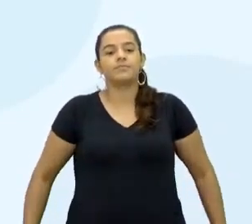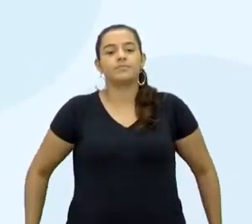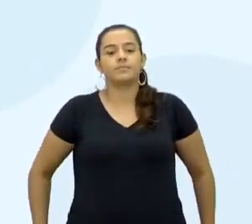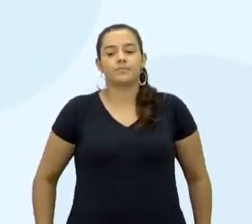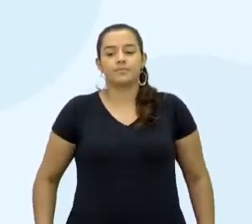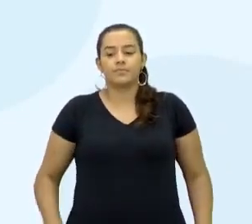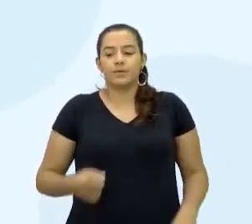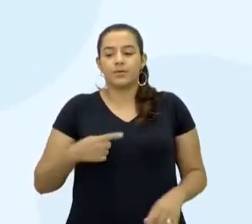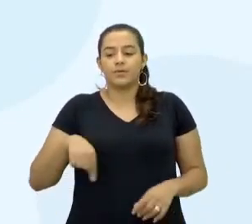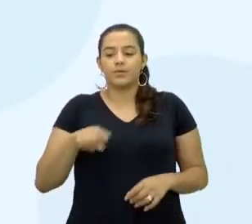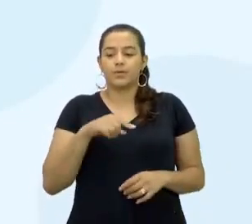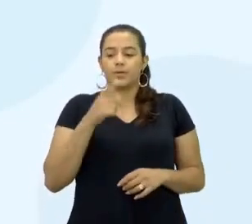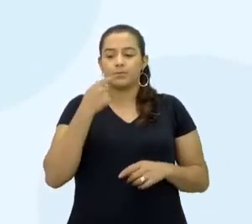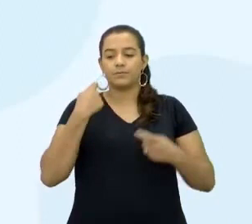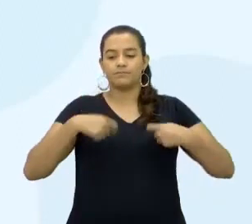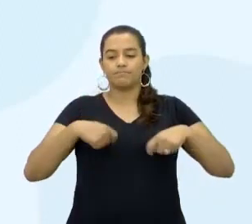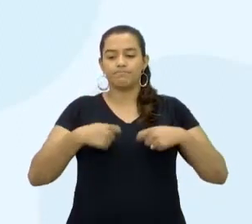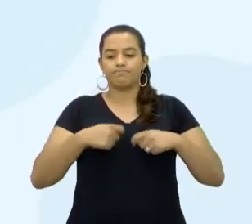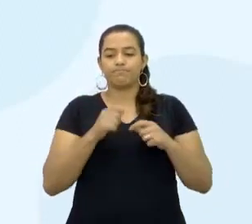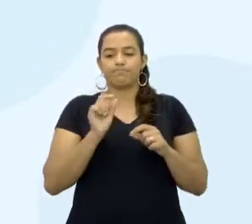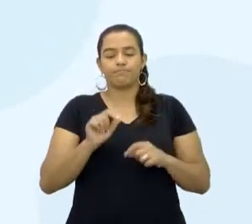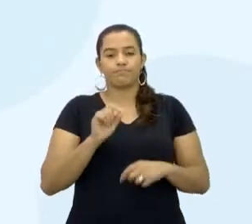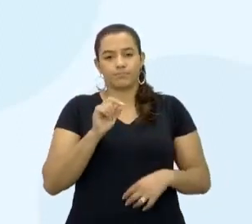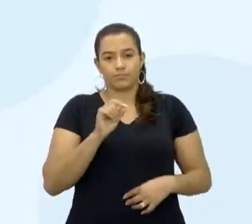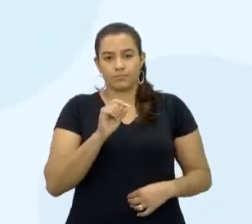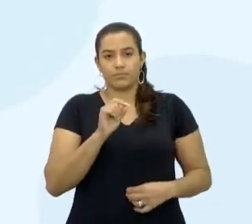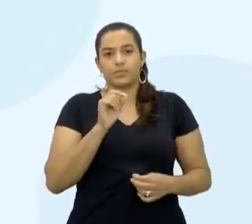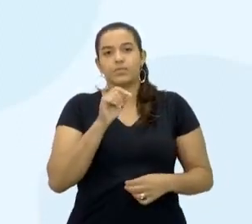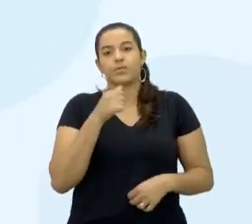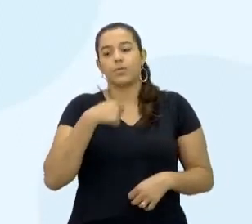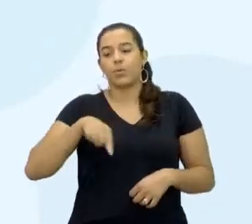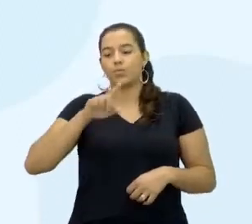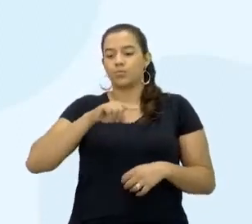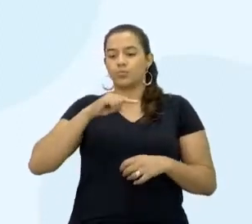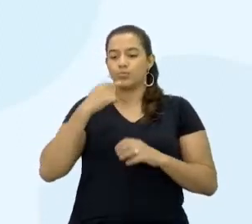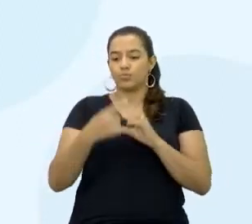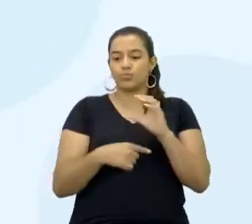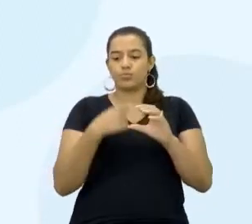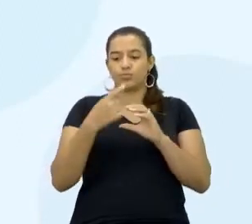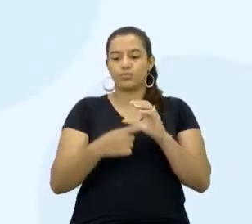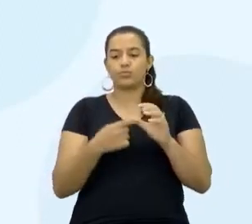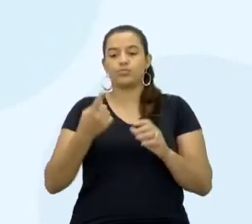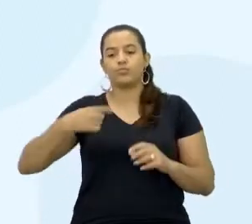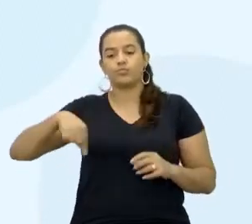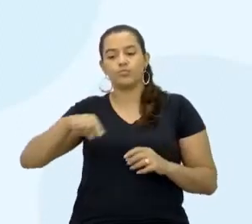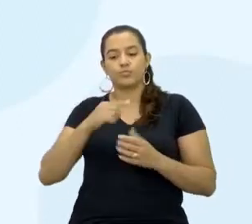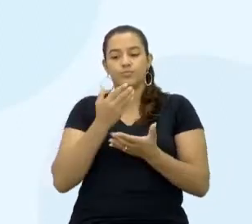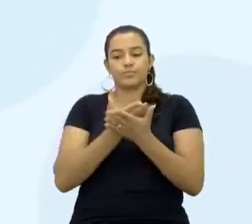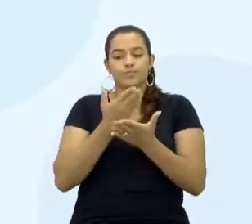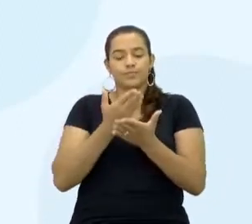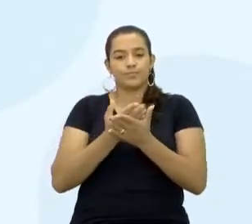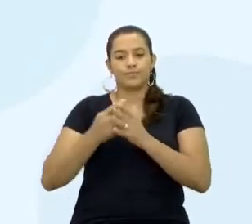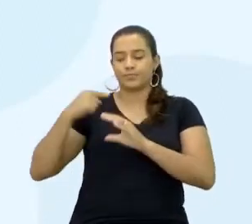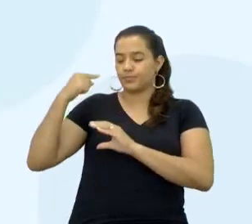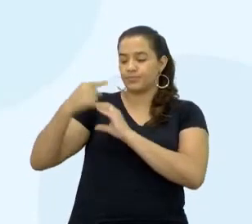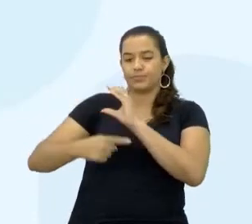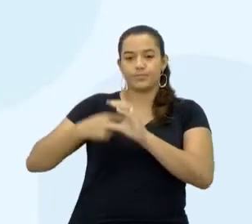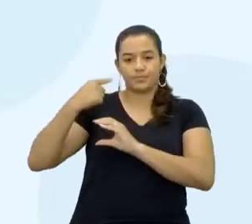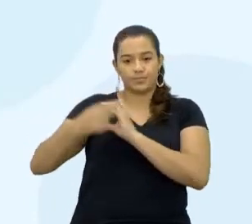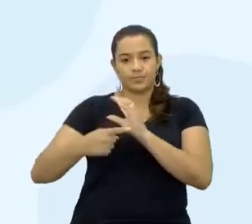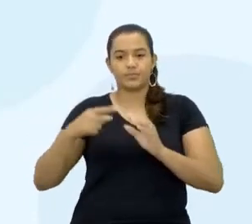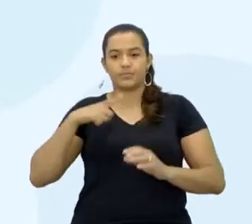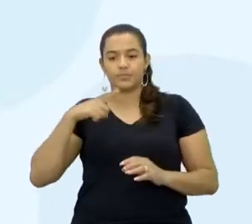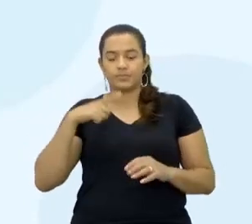seguinte, para padronizar em âmbito mundial, né? Veja que esses estudos são feitos no mundo inteiro.